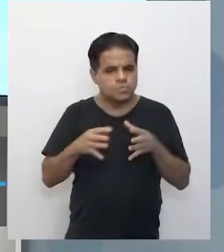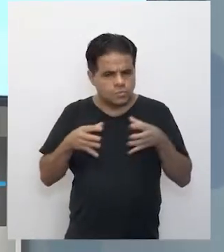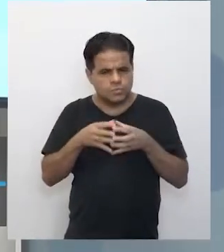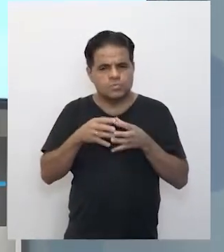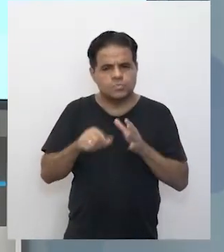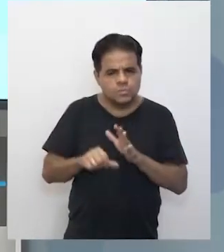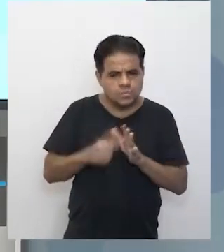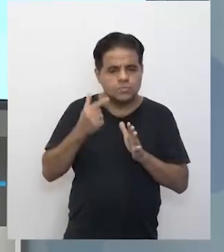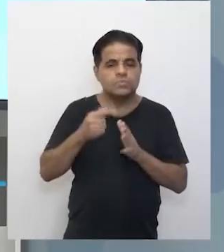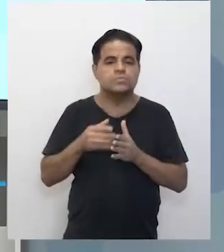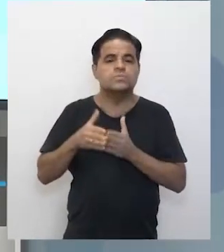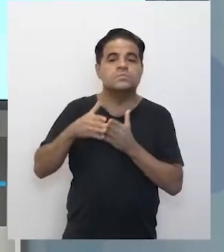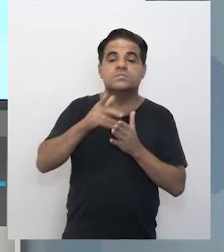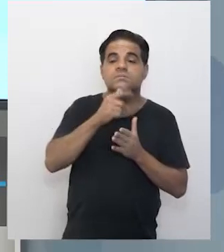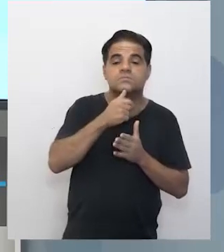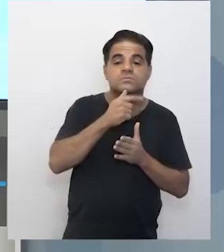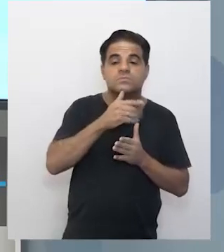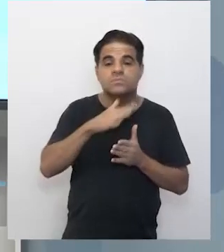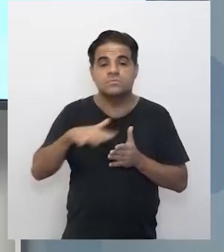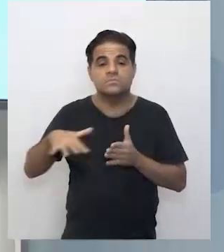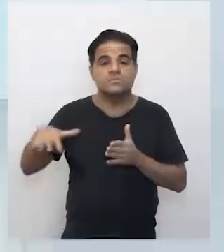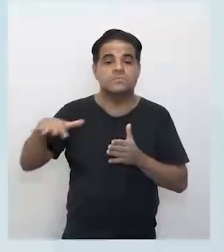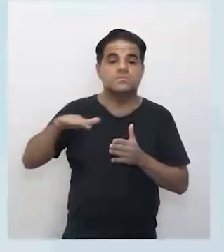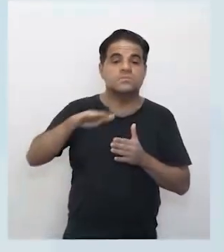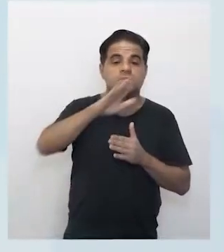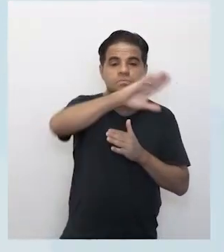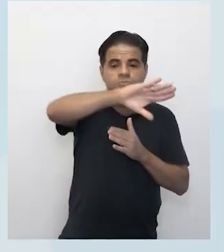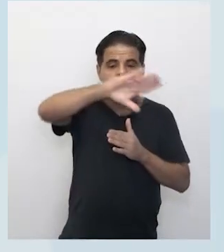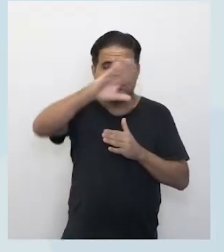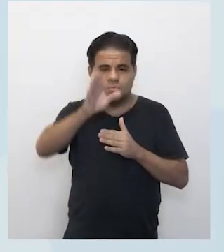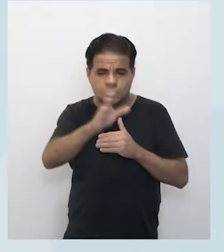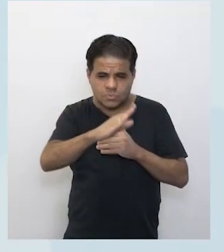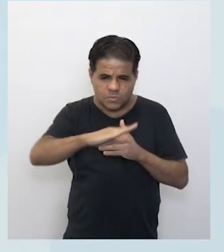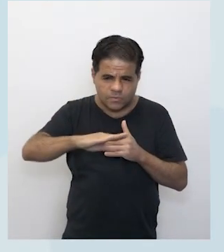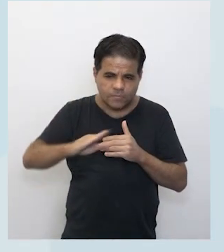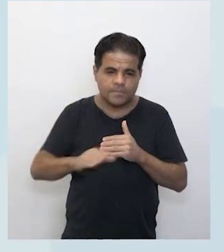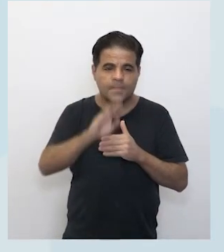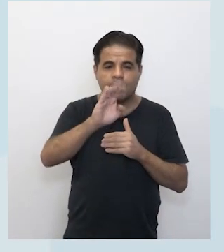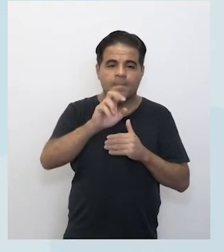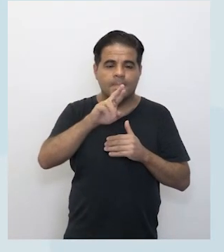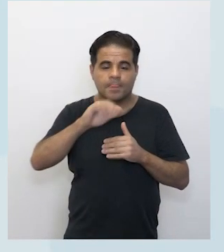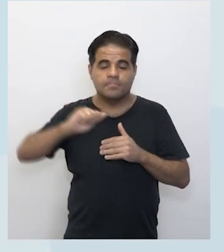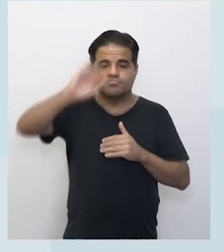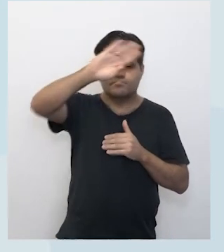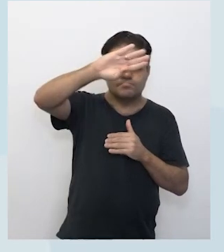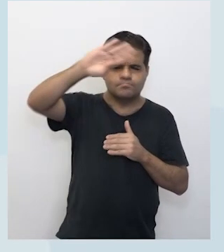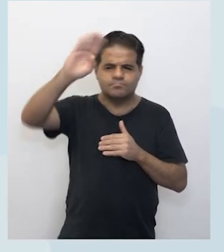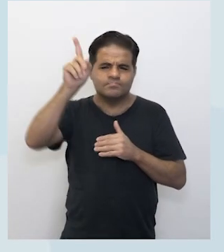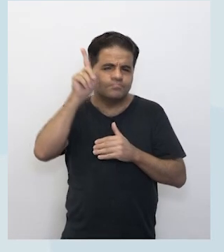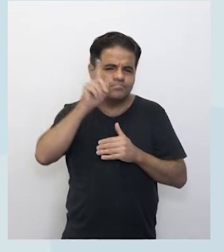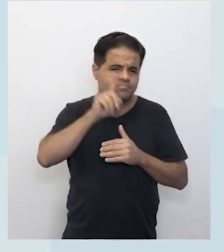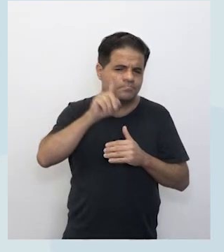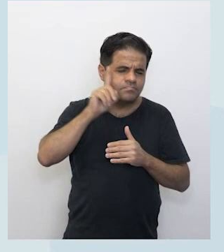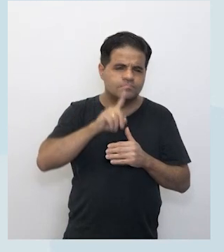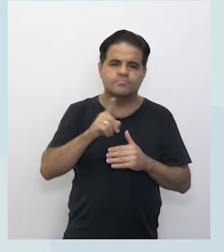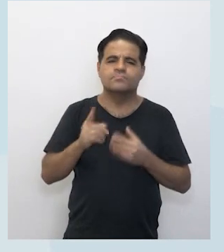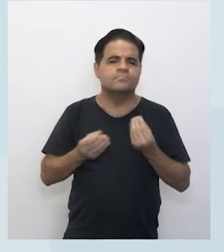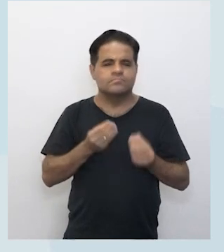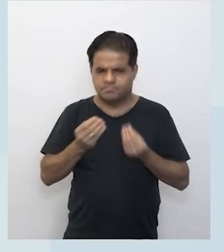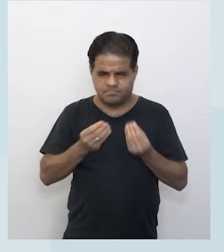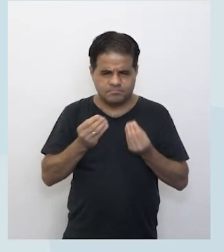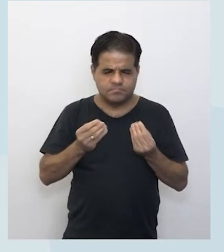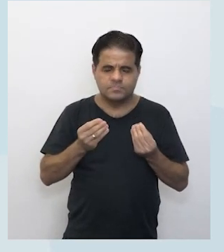humanos vieram pelo mar através da costa do Estreito de Bering, passando pela costa da América. Como assim? Então,